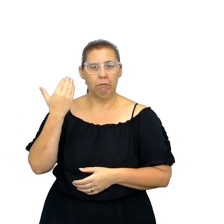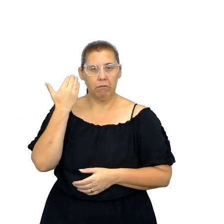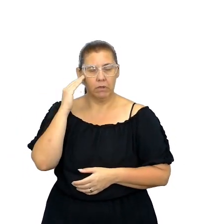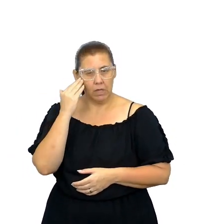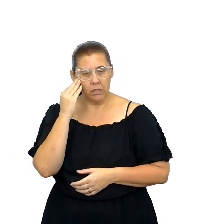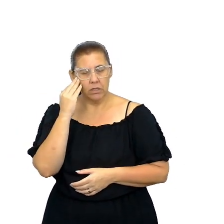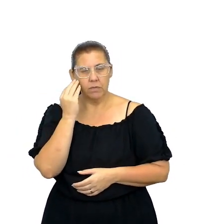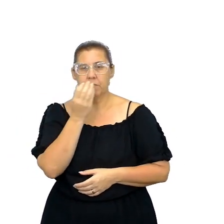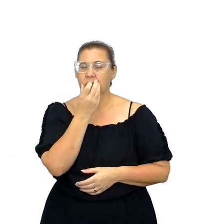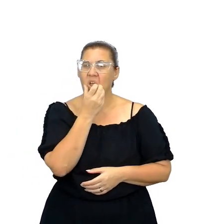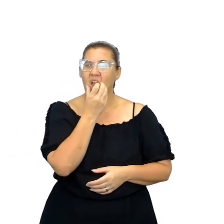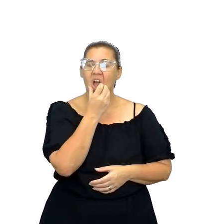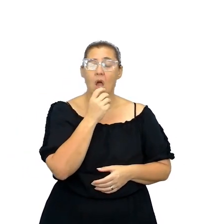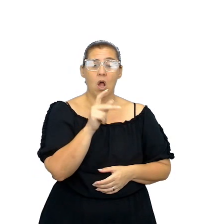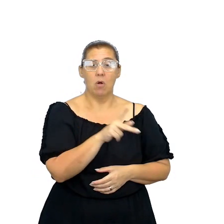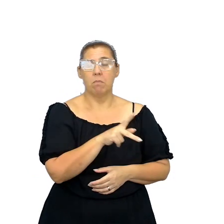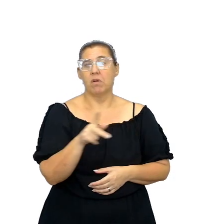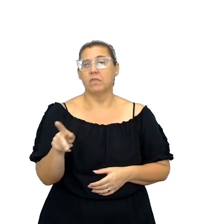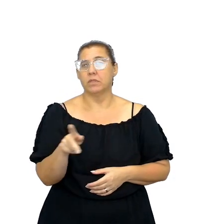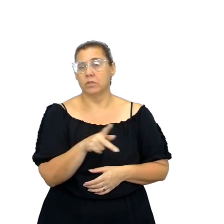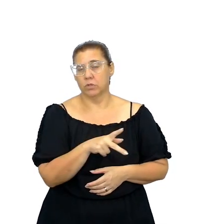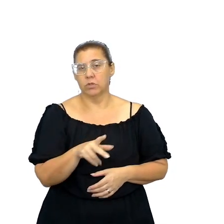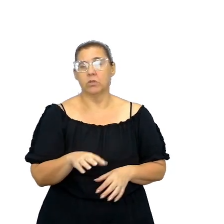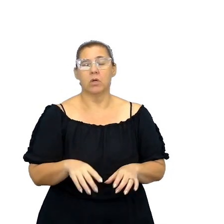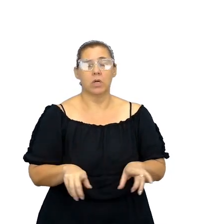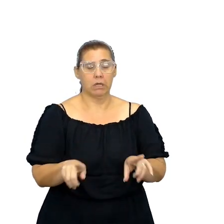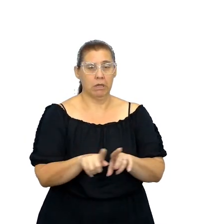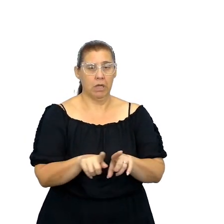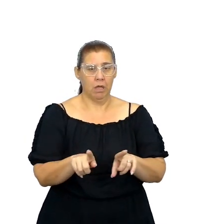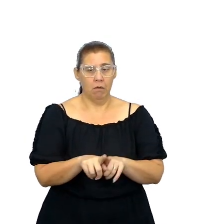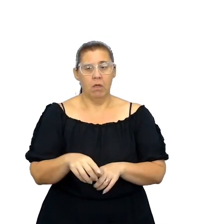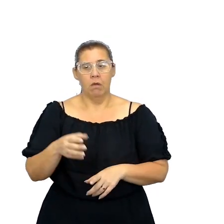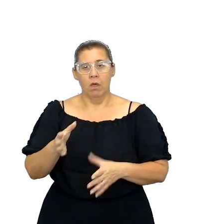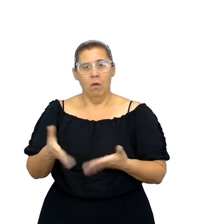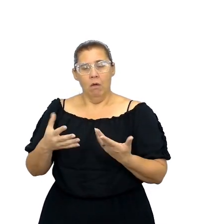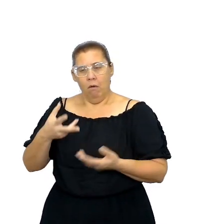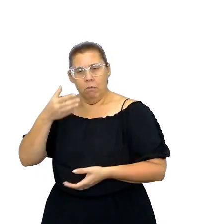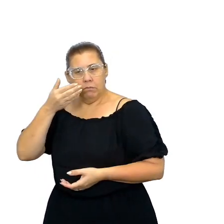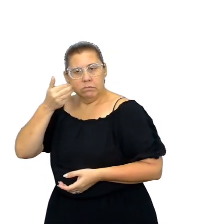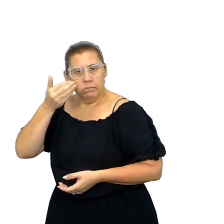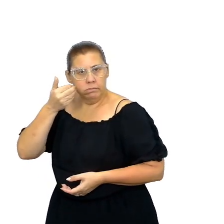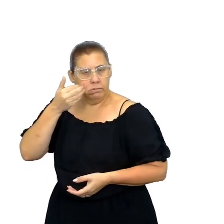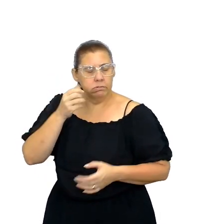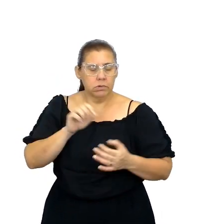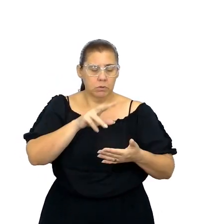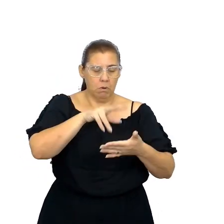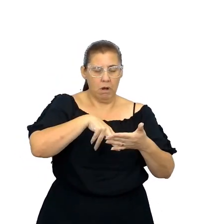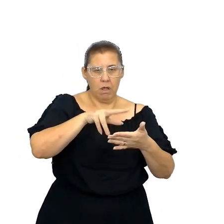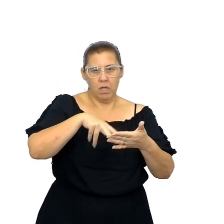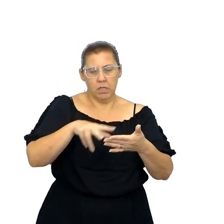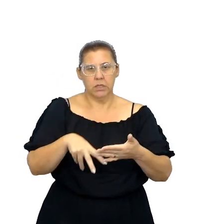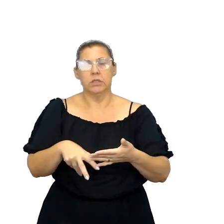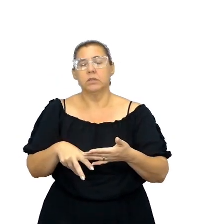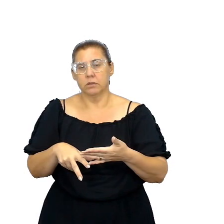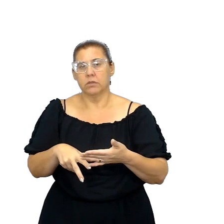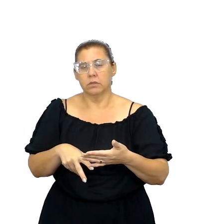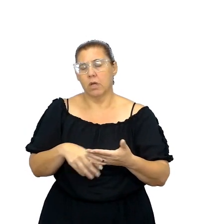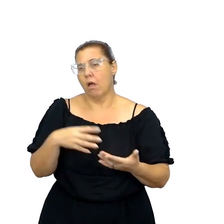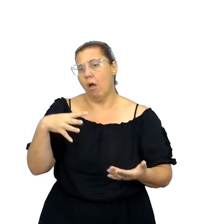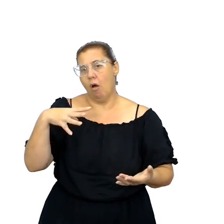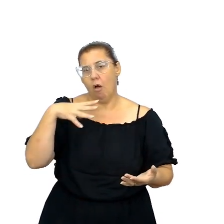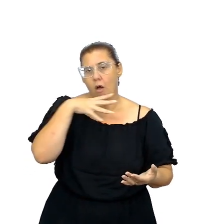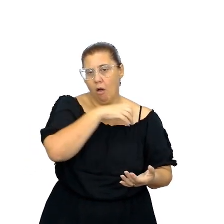os estudantes, o professor, quando coleta as evidências em relação à leitura, por exemplo, ele vai,